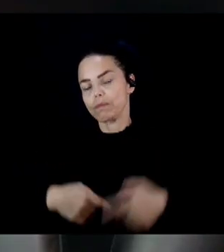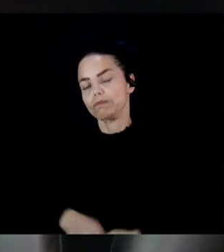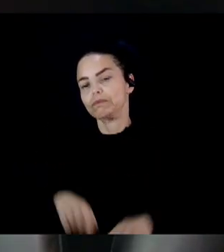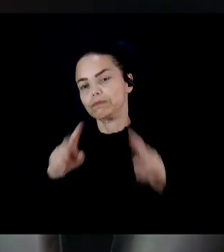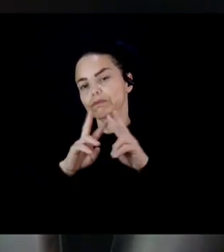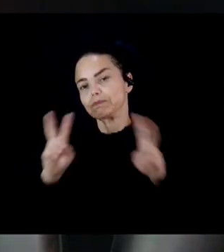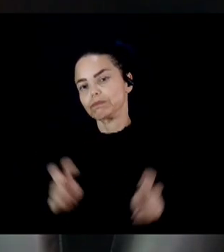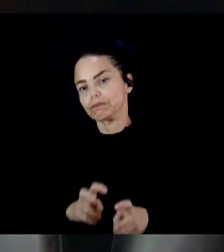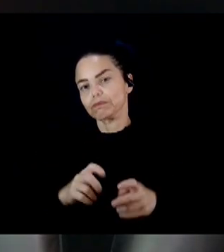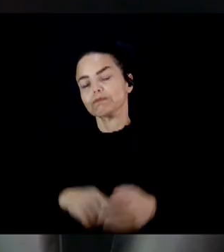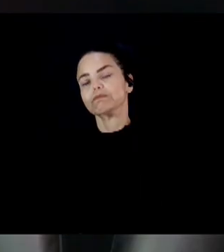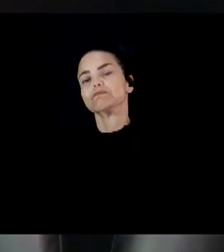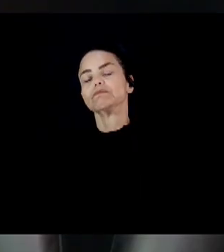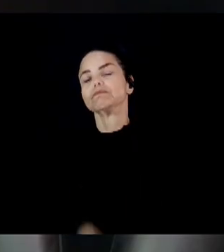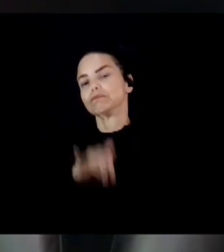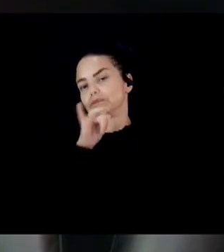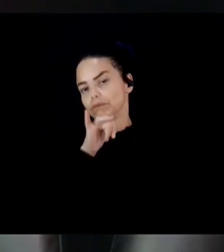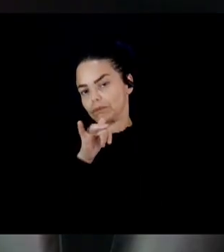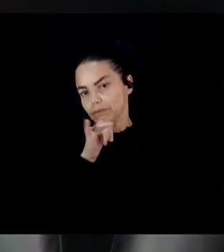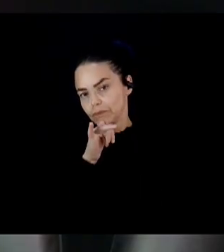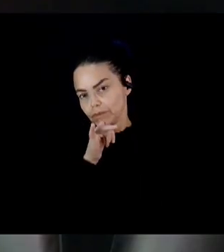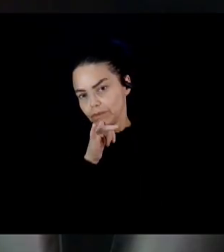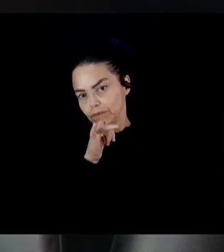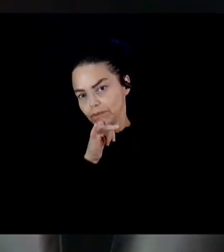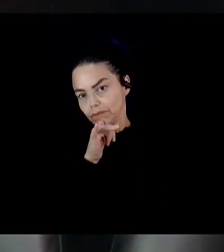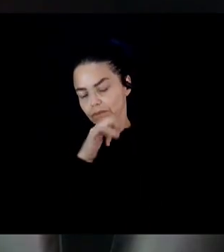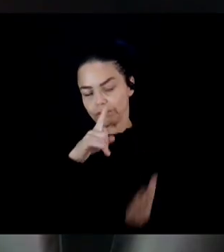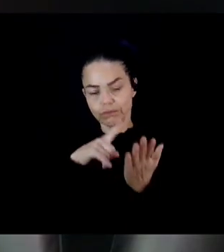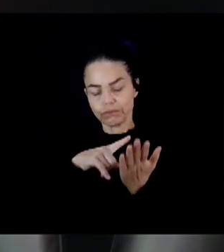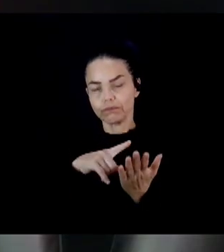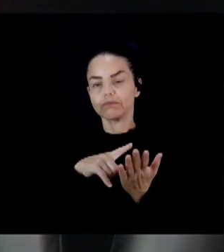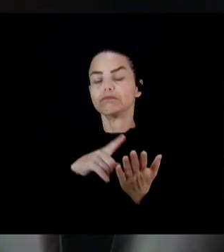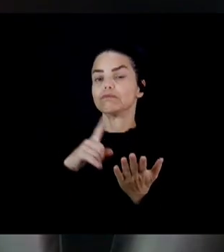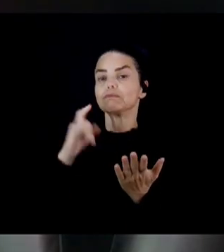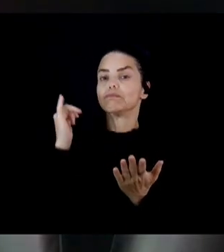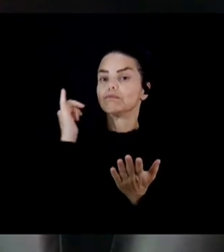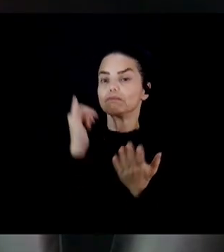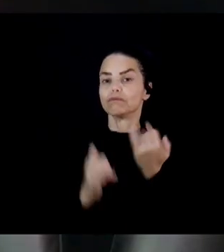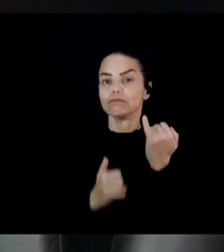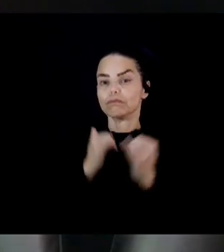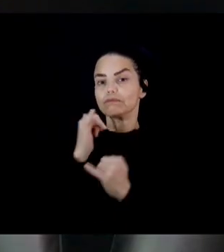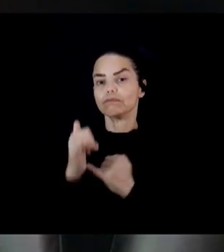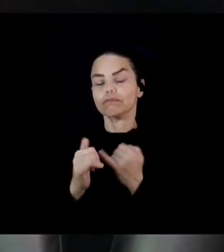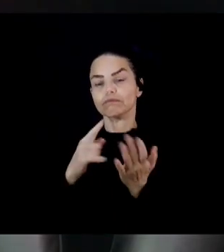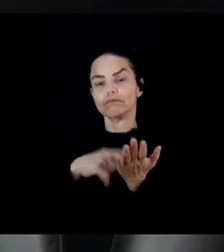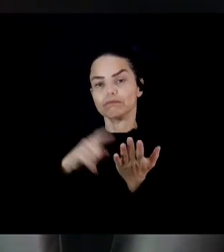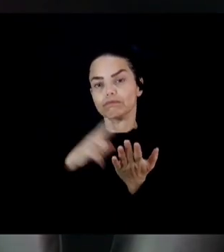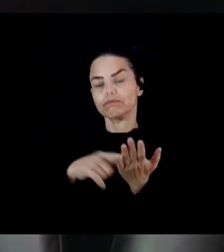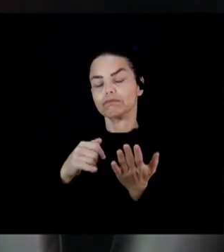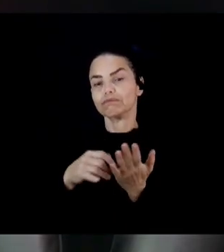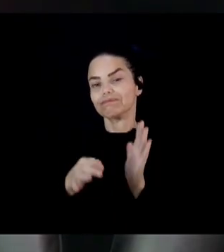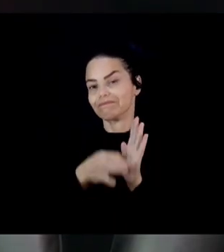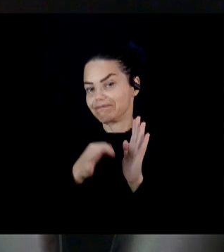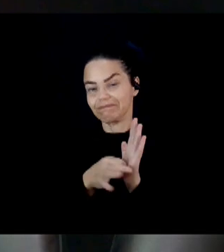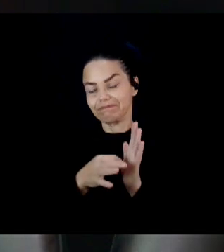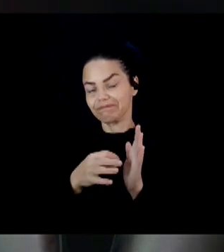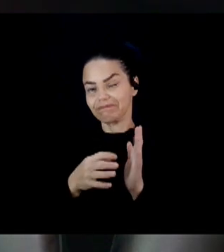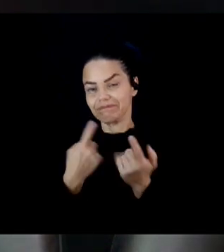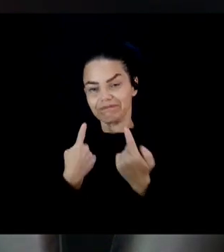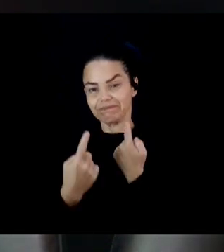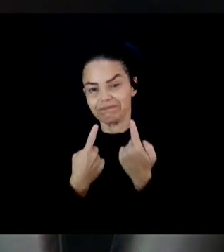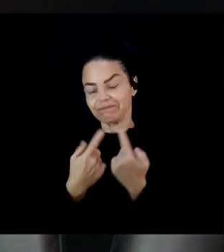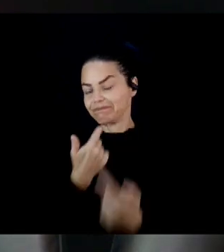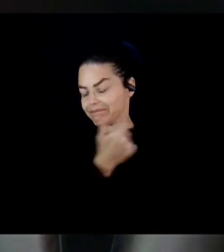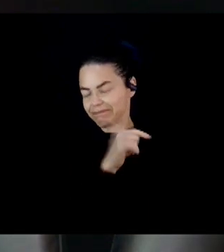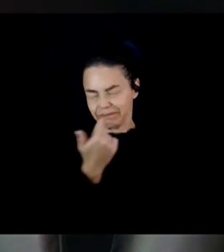ali só, por exemplo, na tela, na internet, a gente tem a nossa opinião, mas não tem com quem debater, né? Então é